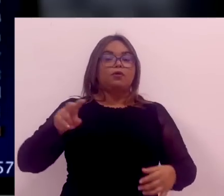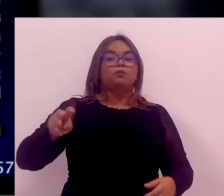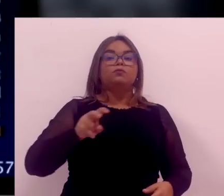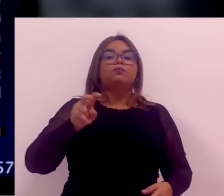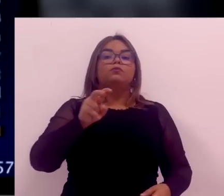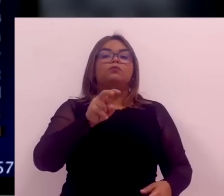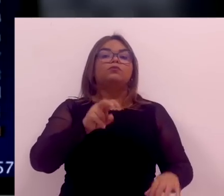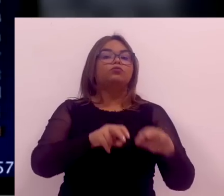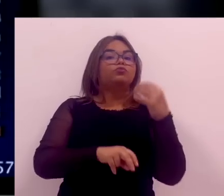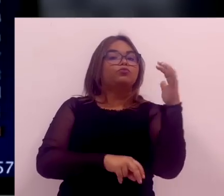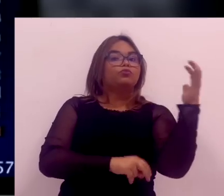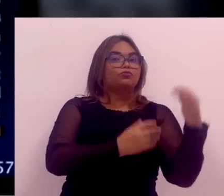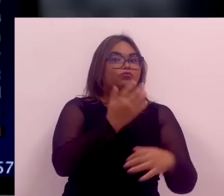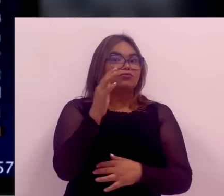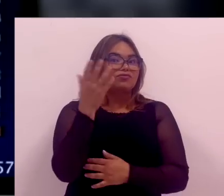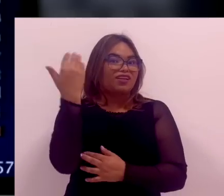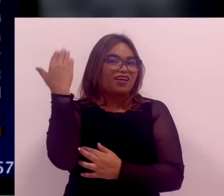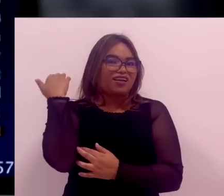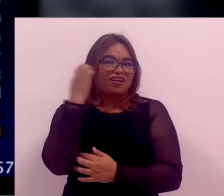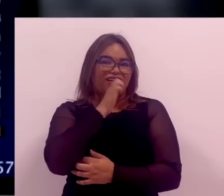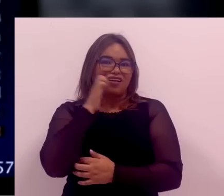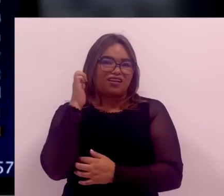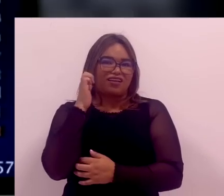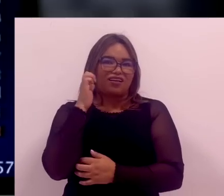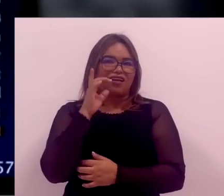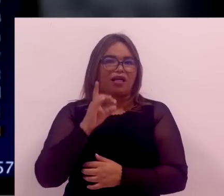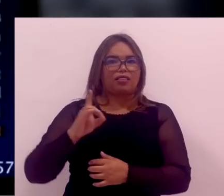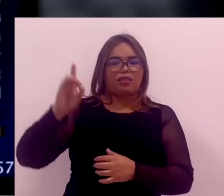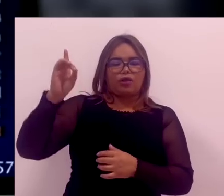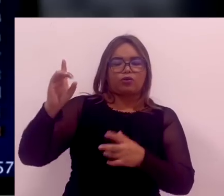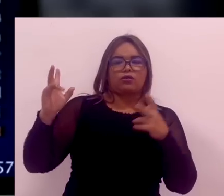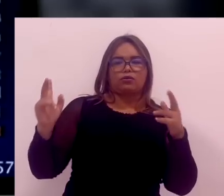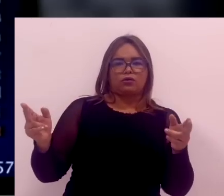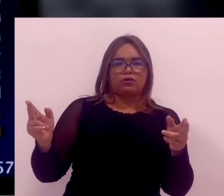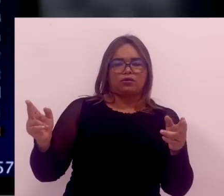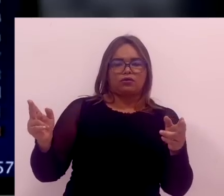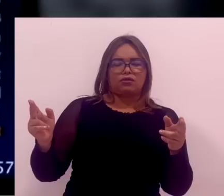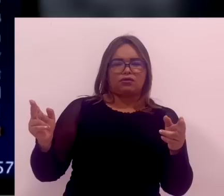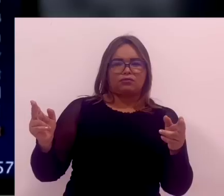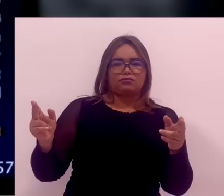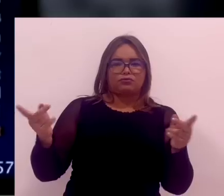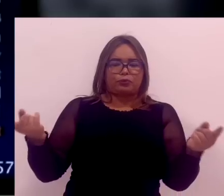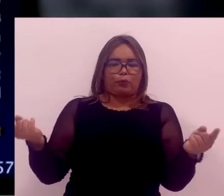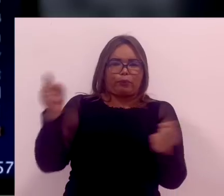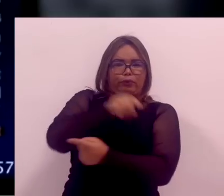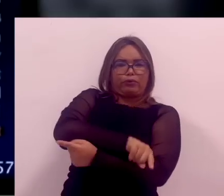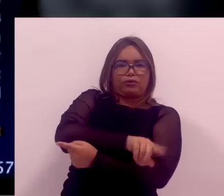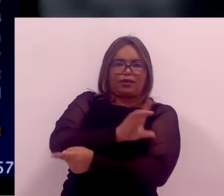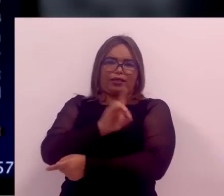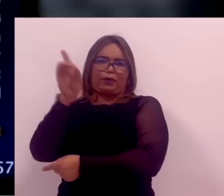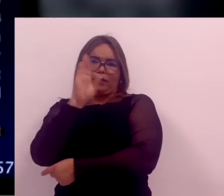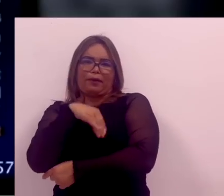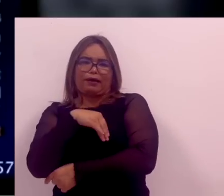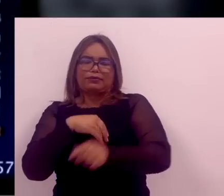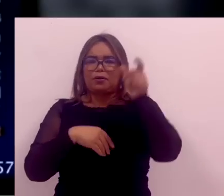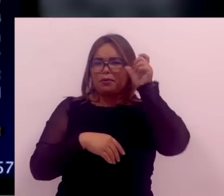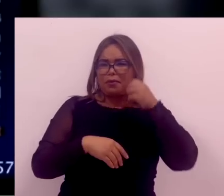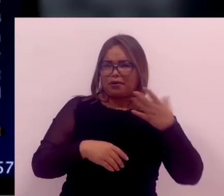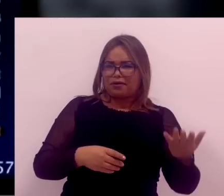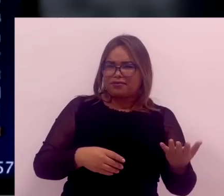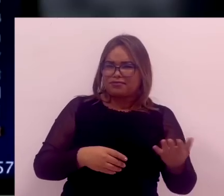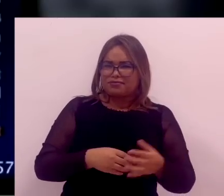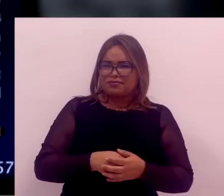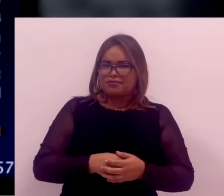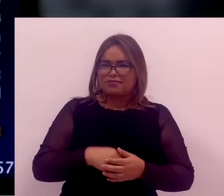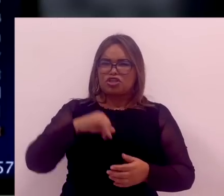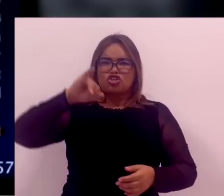Secreta, volume 1, a grande serpente do jardim do Éden e o Senhor Deus são idênticos. Portanto, Deus é a serpente. Ele é o